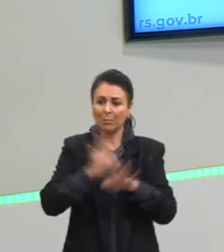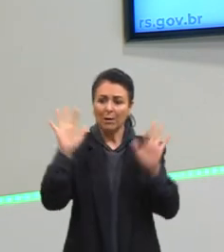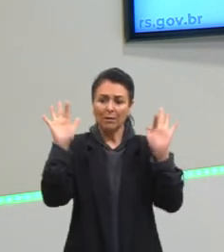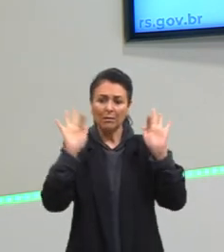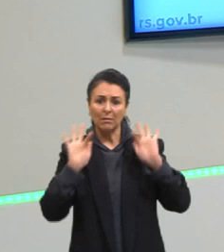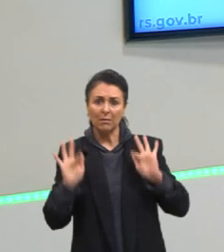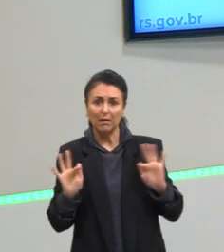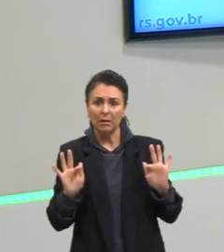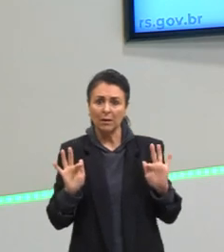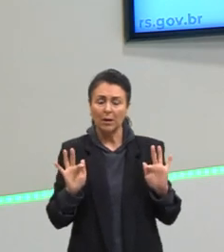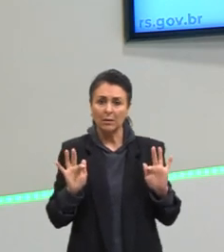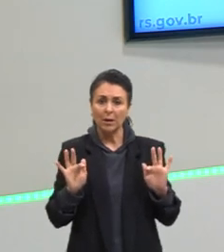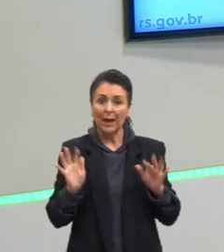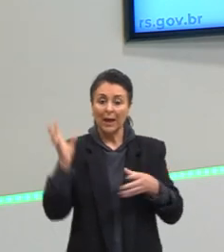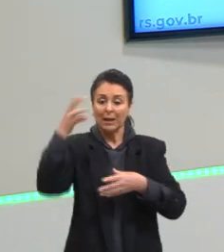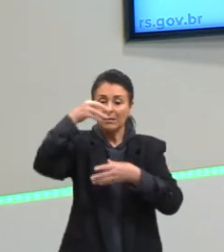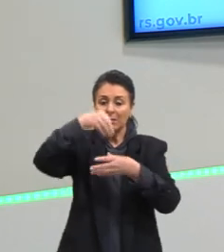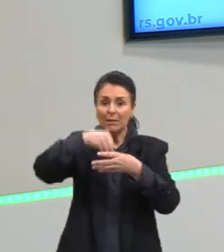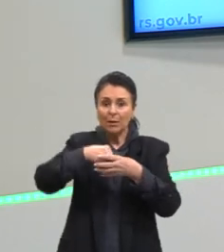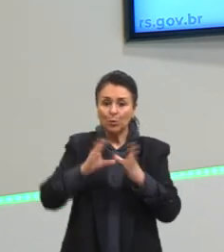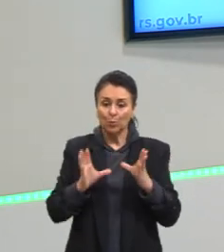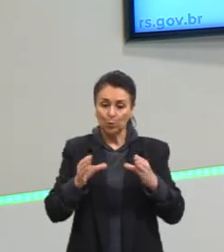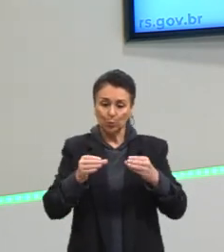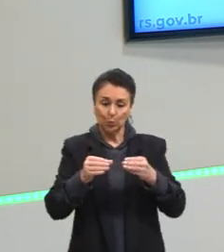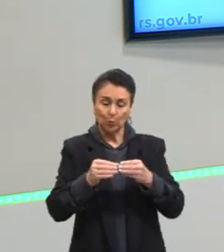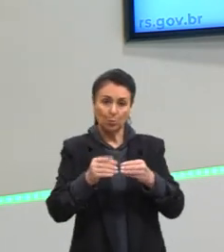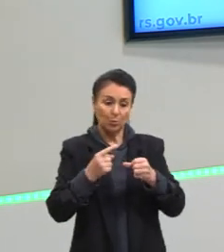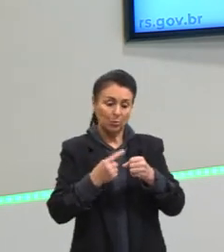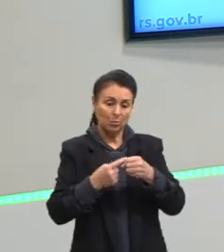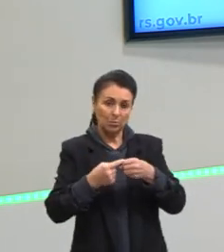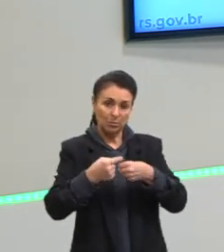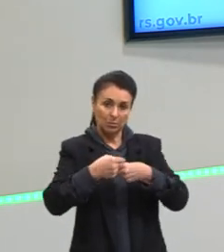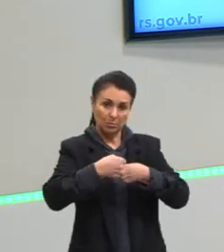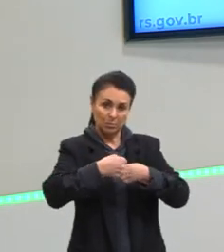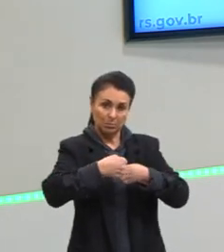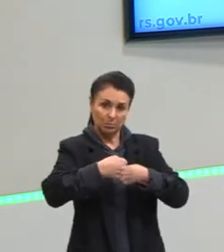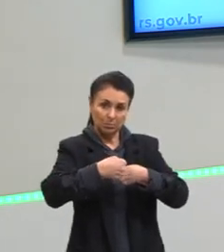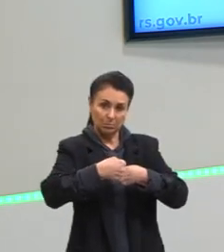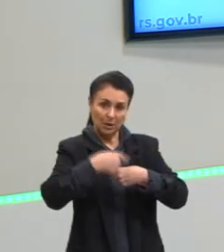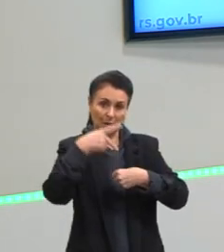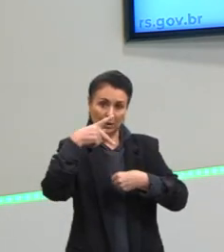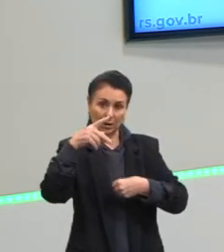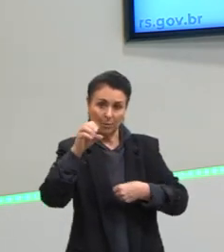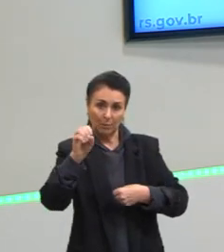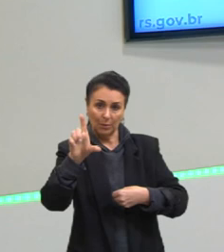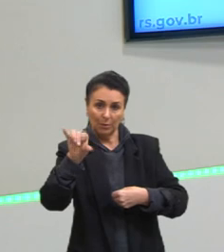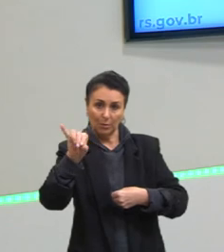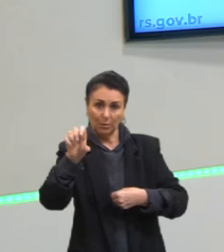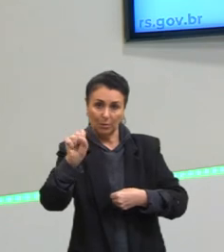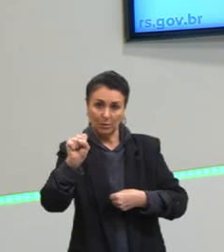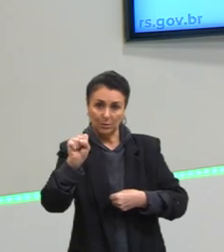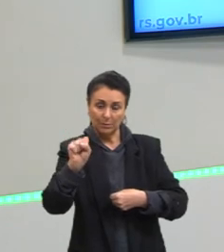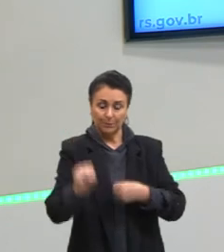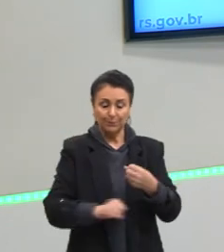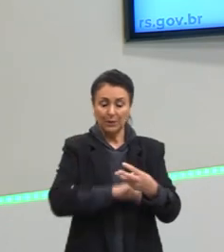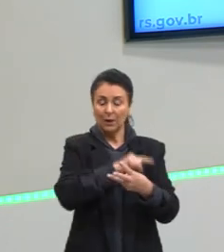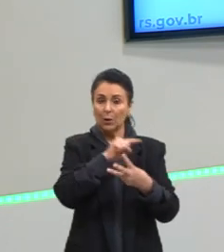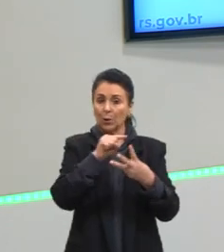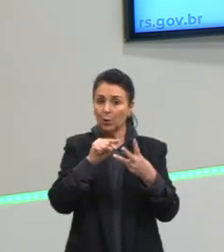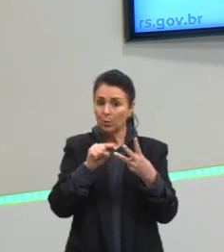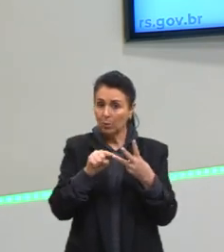a melhor forma do ser humano se realizar na é preciso nos lembrar que esses três